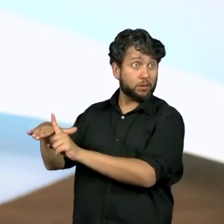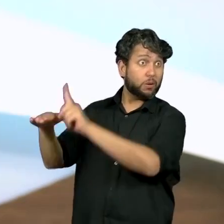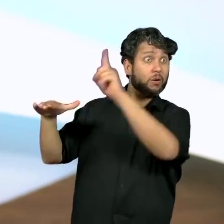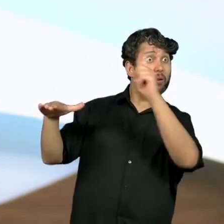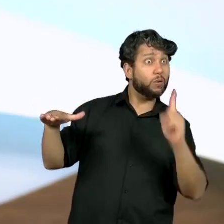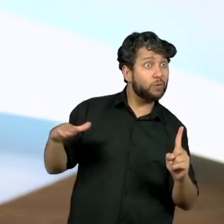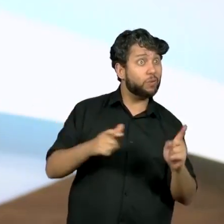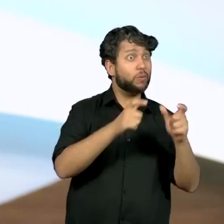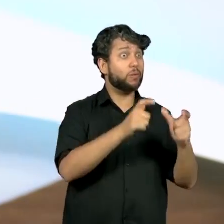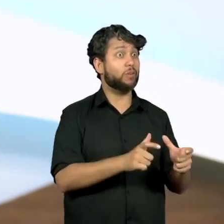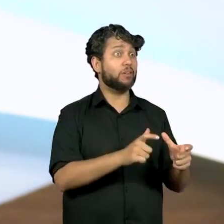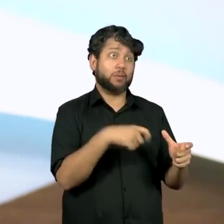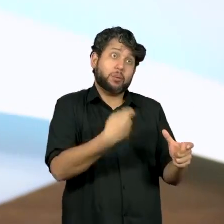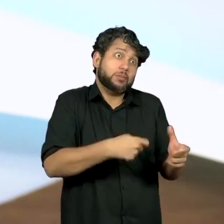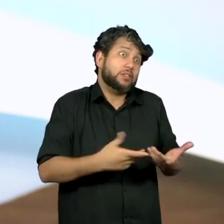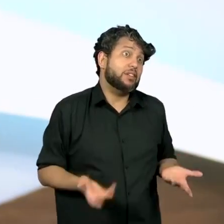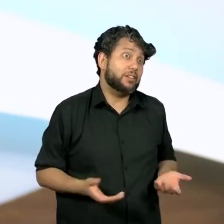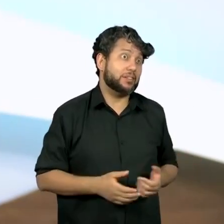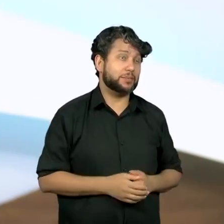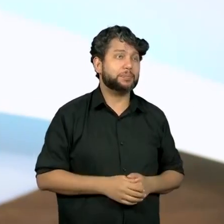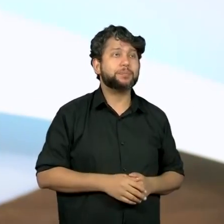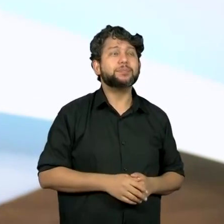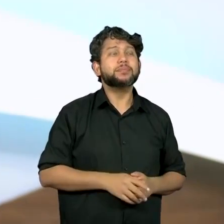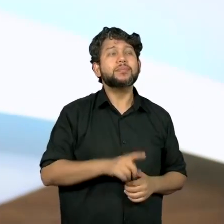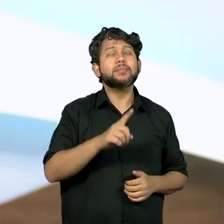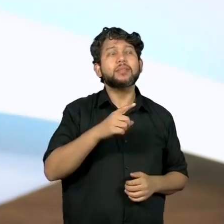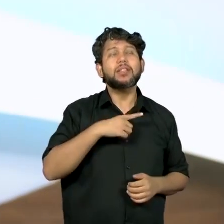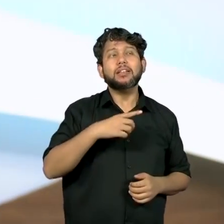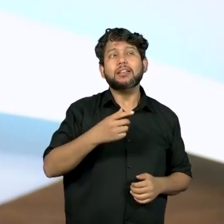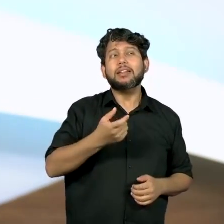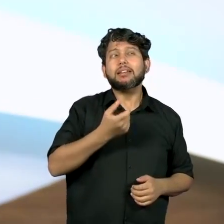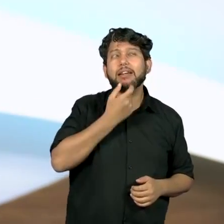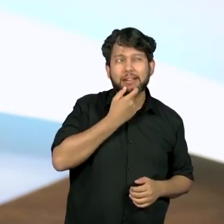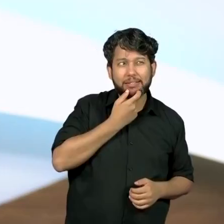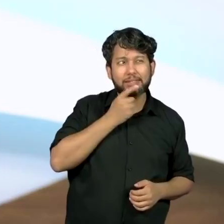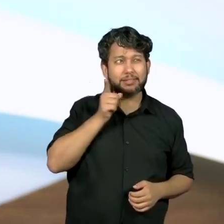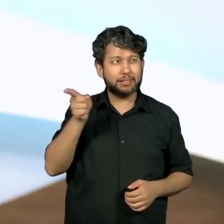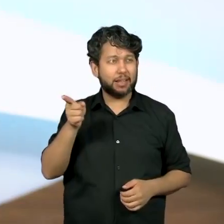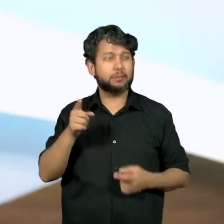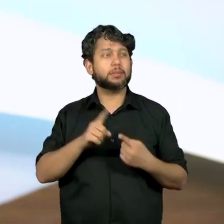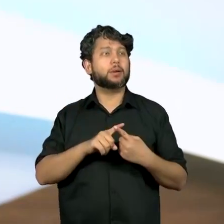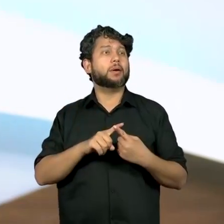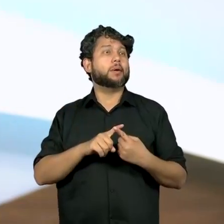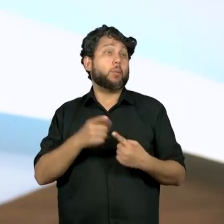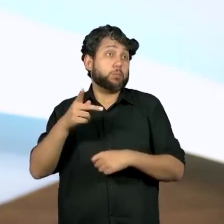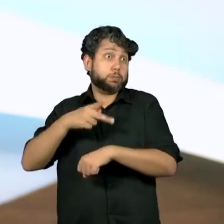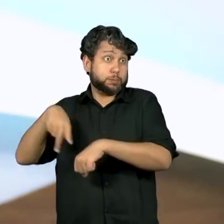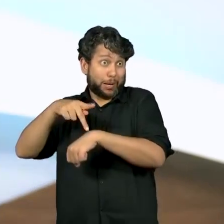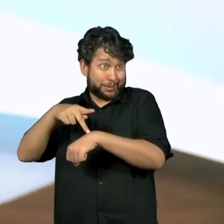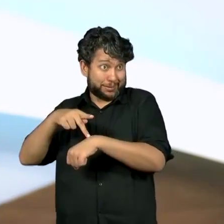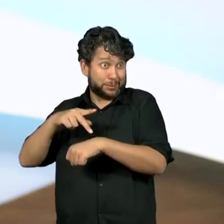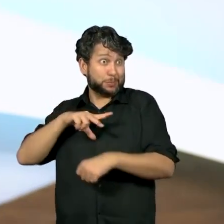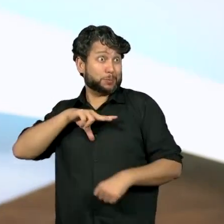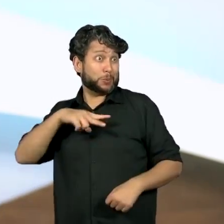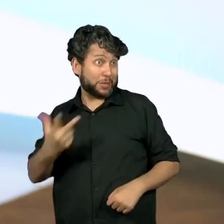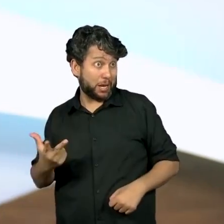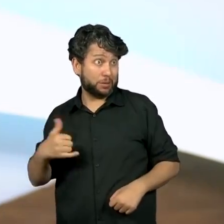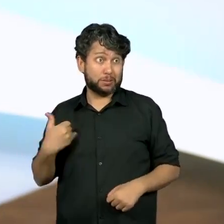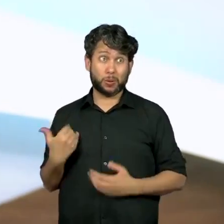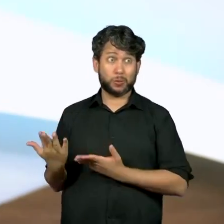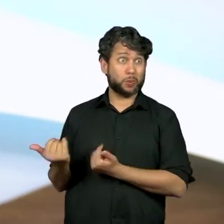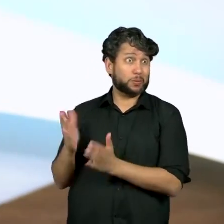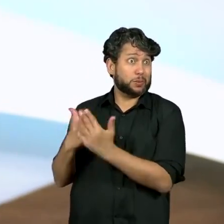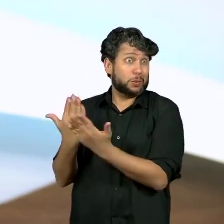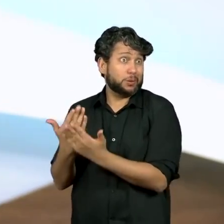Inglês, felizmente, em Portugal nós começamos a aprender inglês e francês muito jovens, portanto é uma língua que se domina com